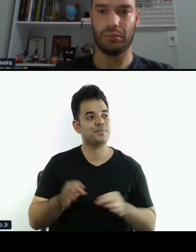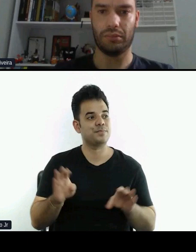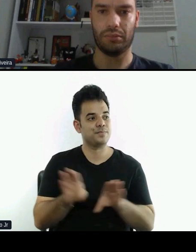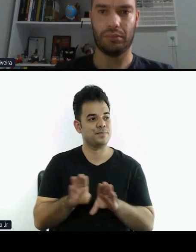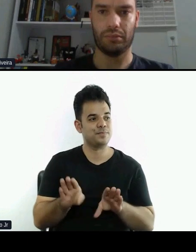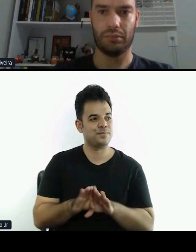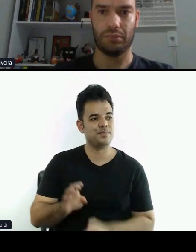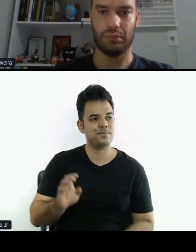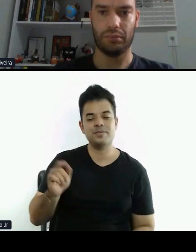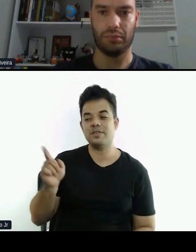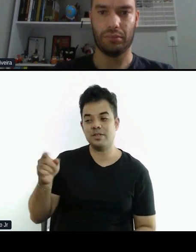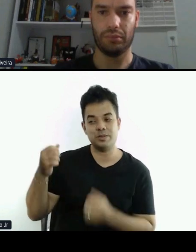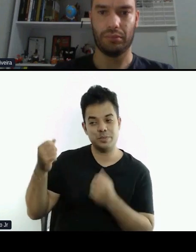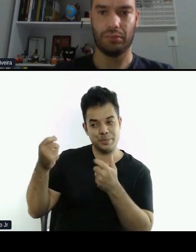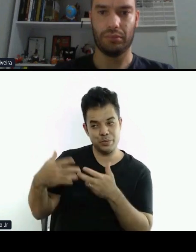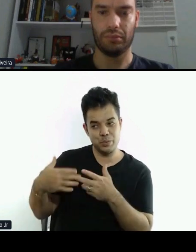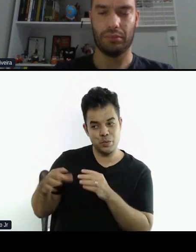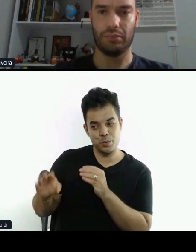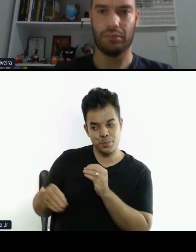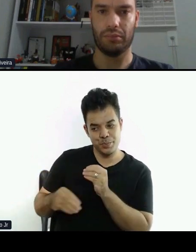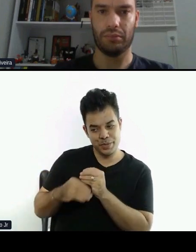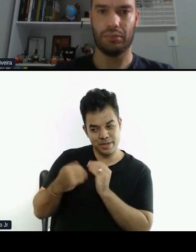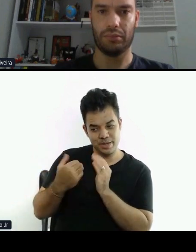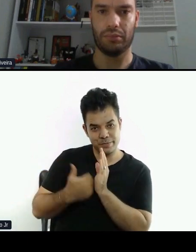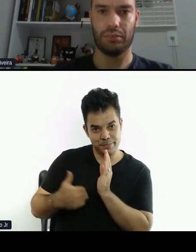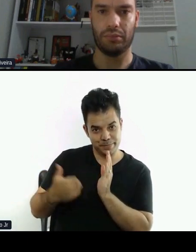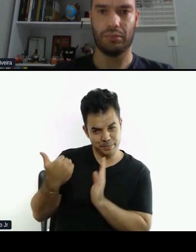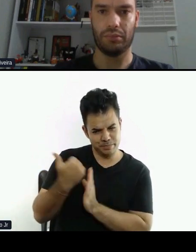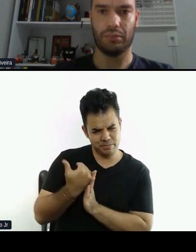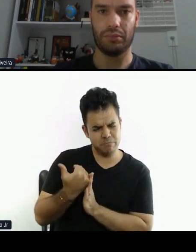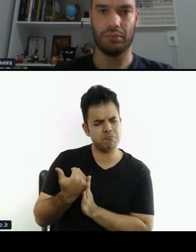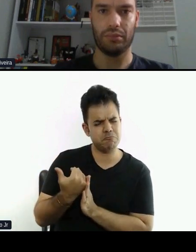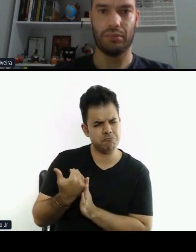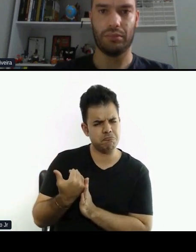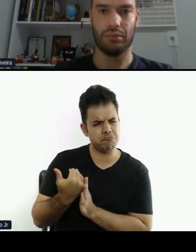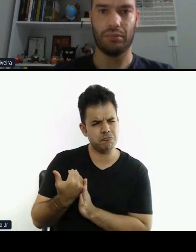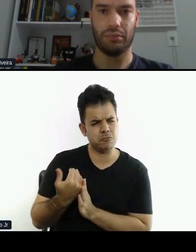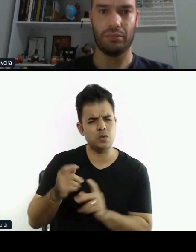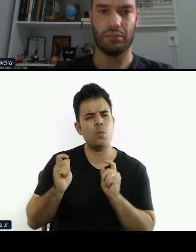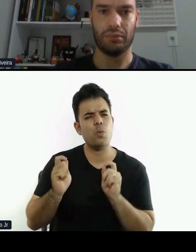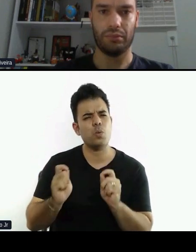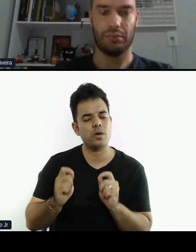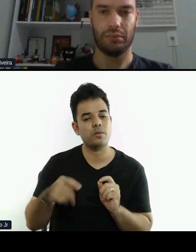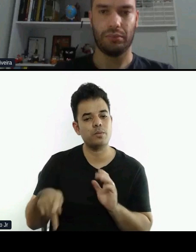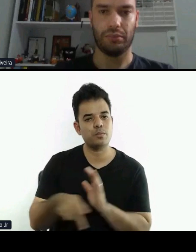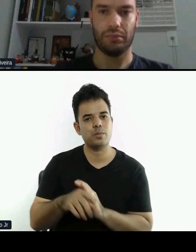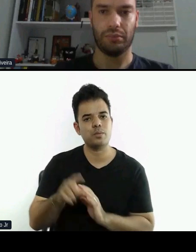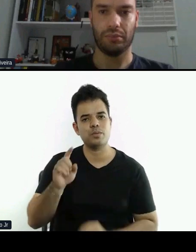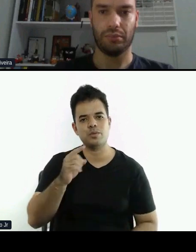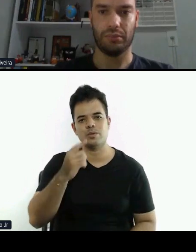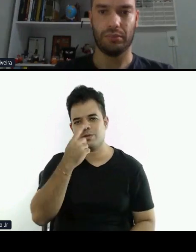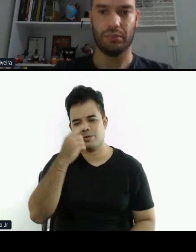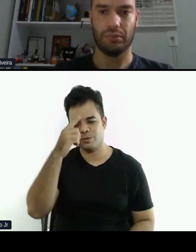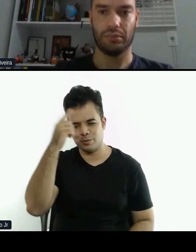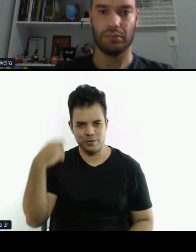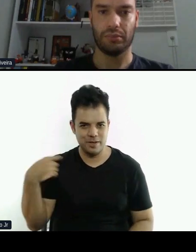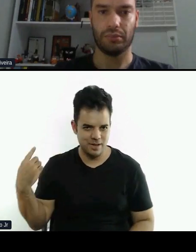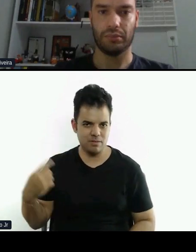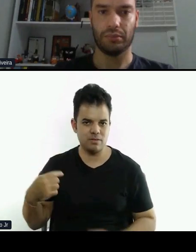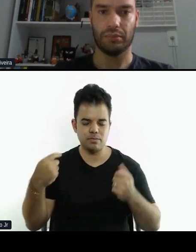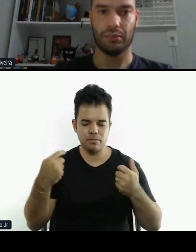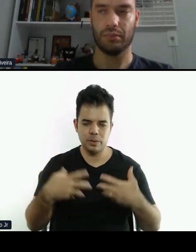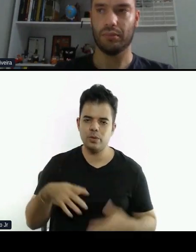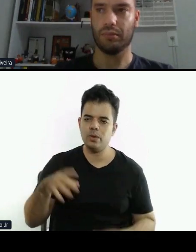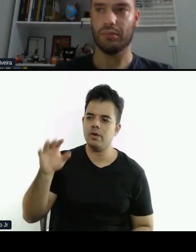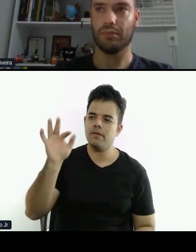trouxe aí, complementando, justamente é isso, até o que a Zuleika trouxe ali, né, sobre a faculdade, né, a gente não